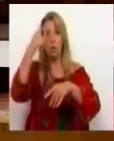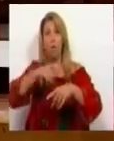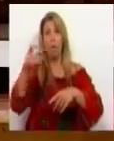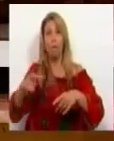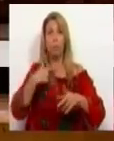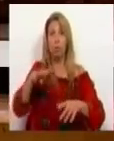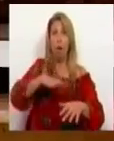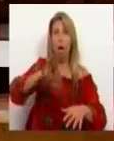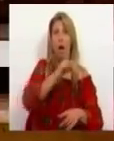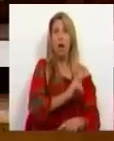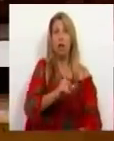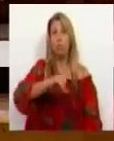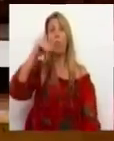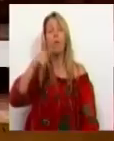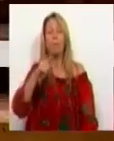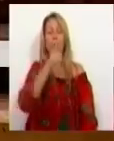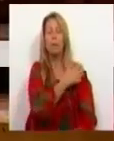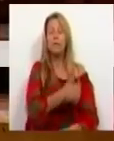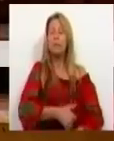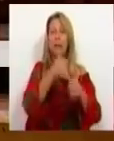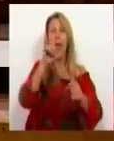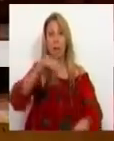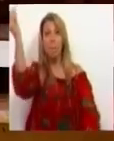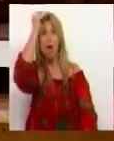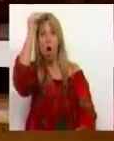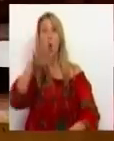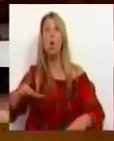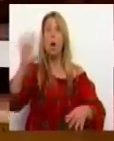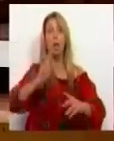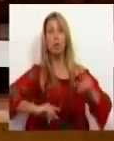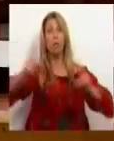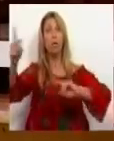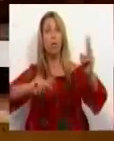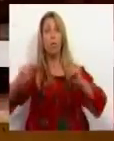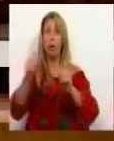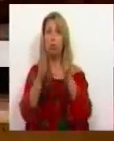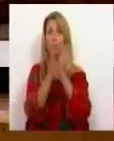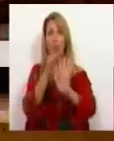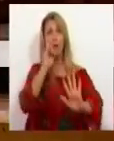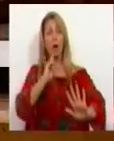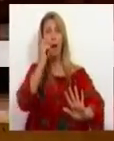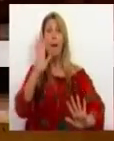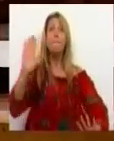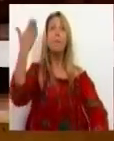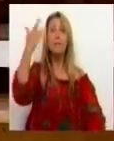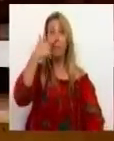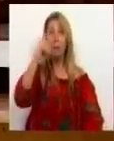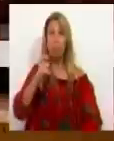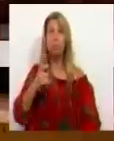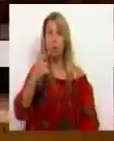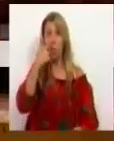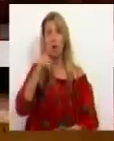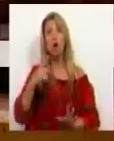no cumprimento estrito do direito constitucional à mobilidade de todos e de todas, particularmente dos cidadãos com mobilidade